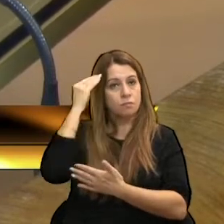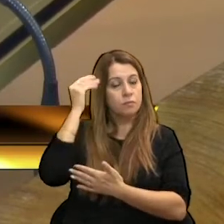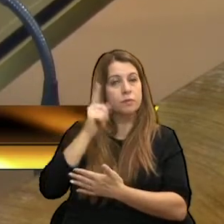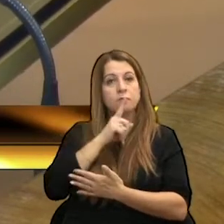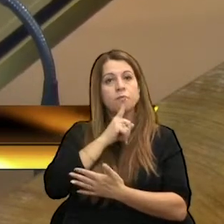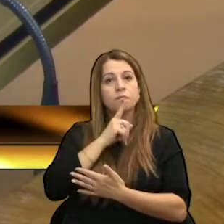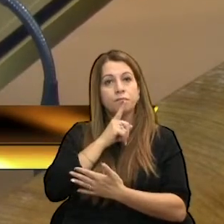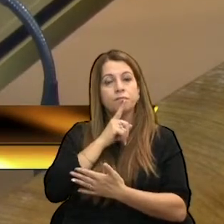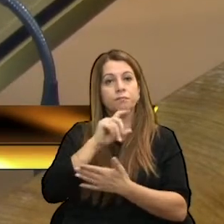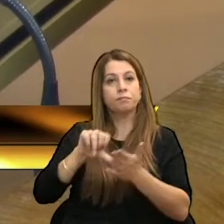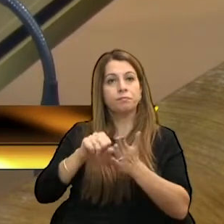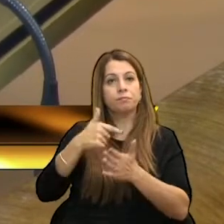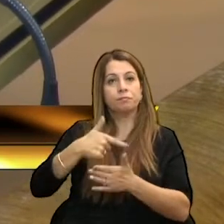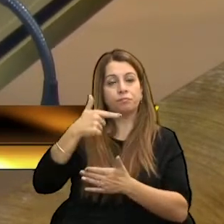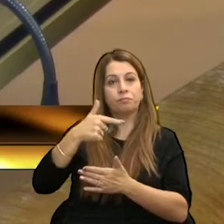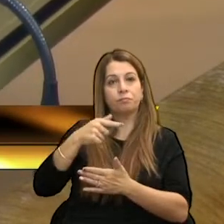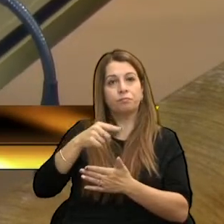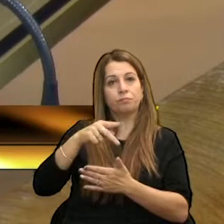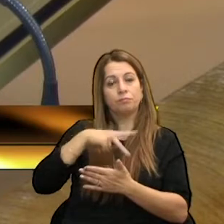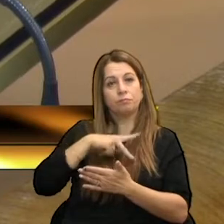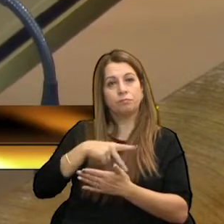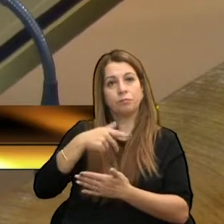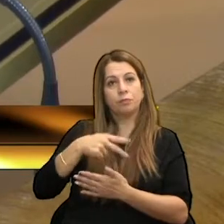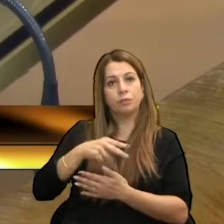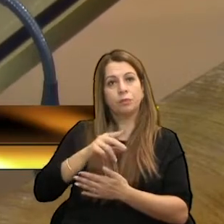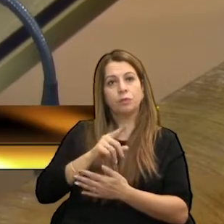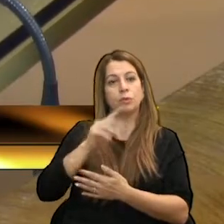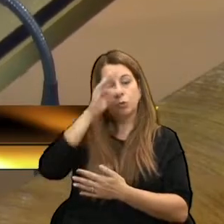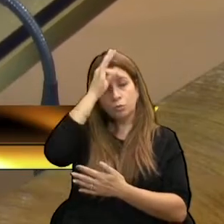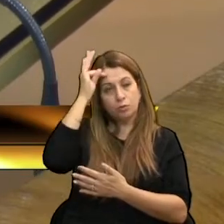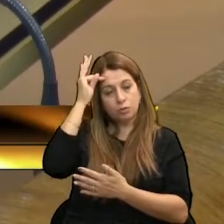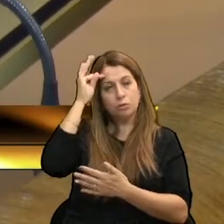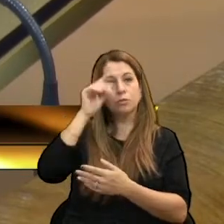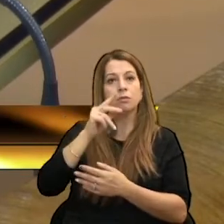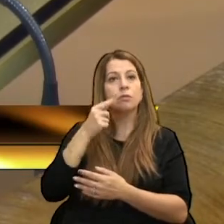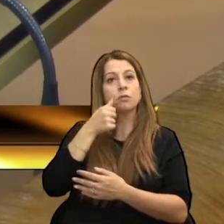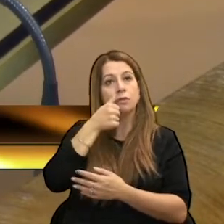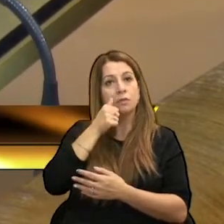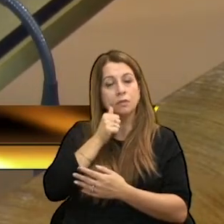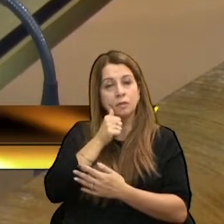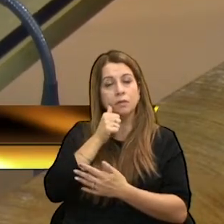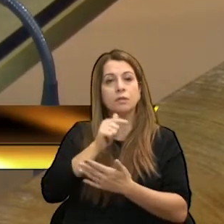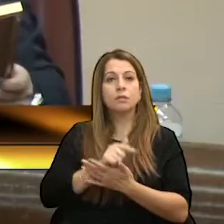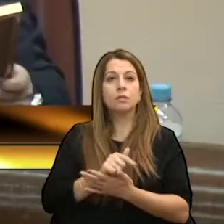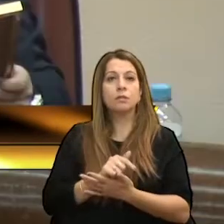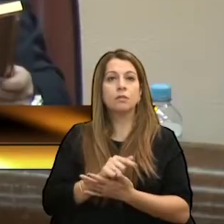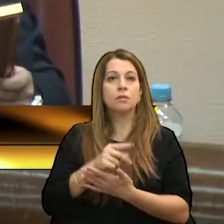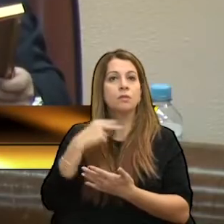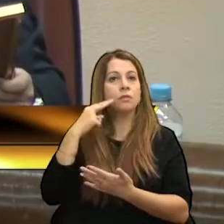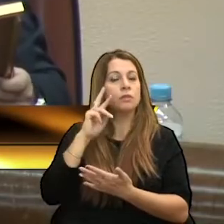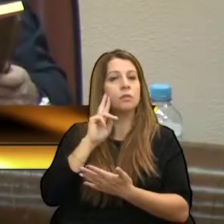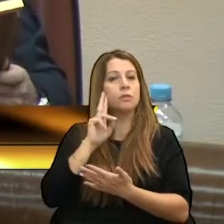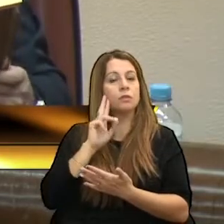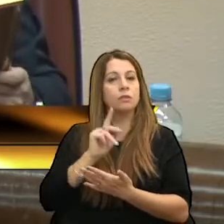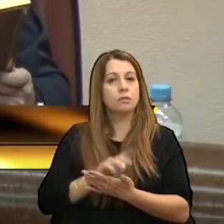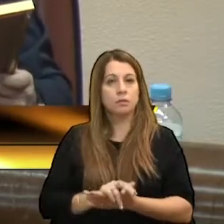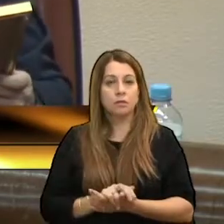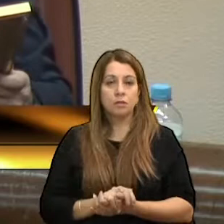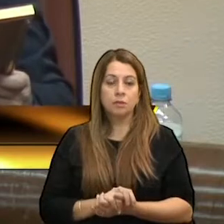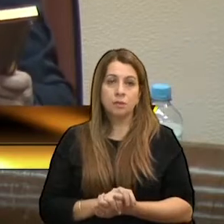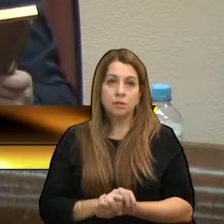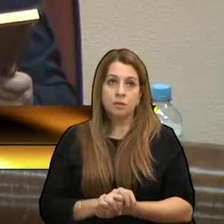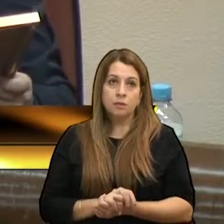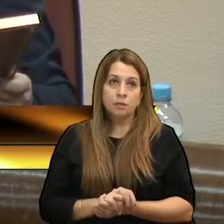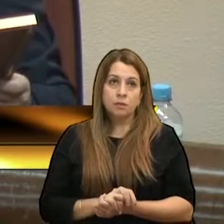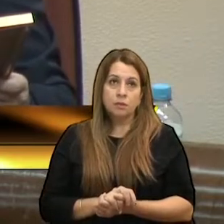Alberto Meneguzzi, primeiro vice, vereador Gustavo Toig, segundo vice, vereadora Paula Iores, primeira secretária, e vereador Renato Oliveira, segundo